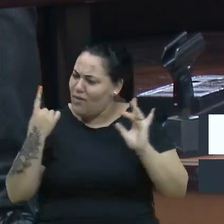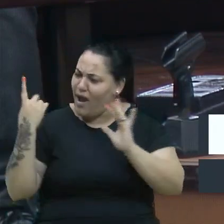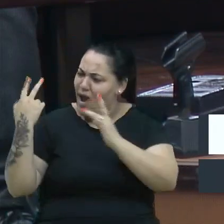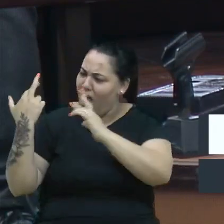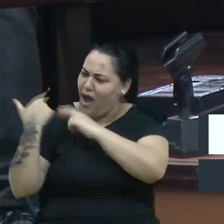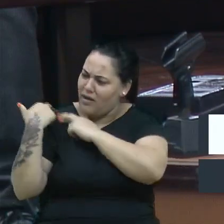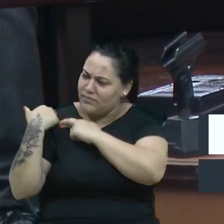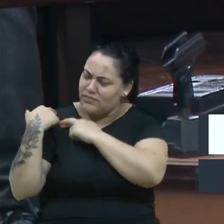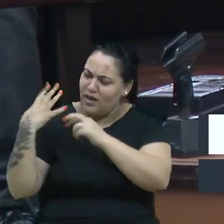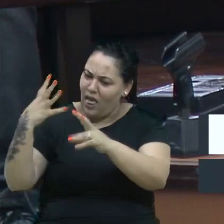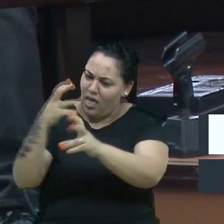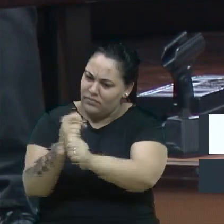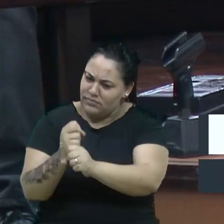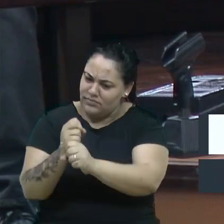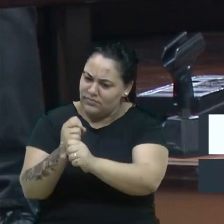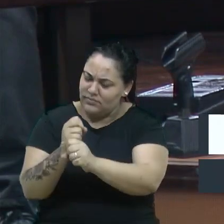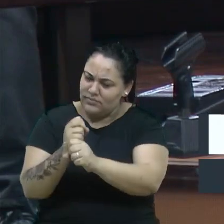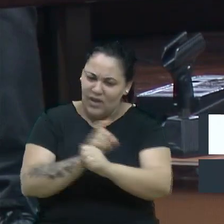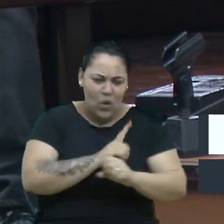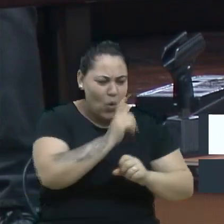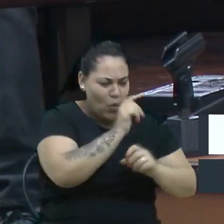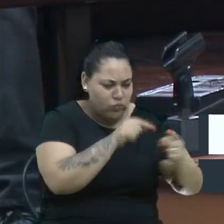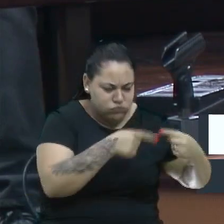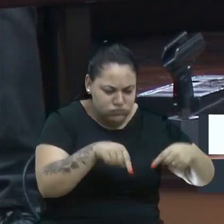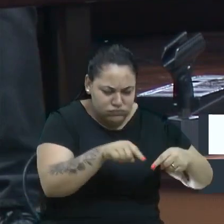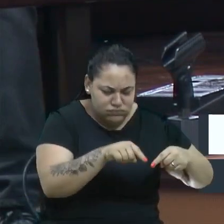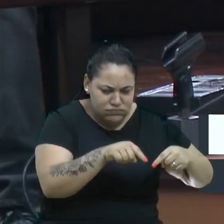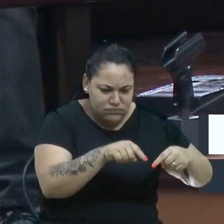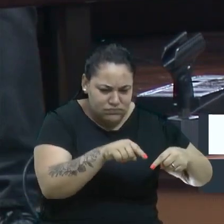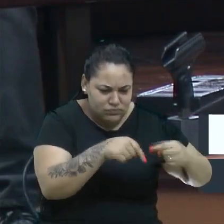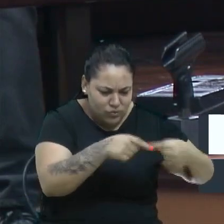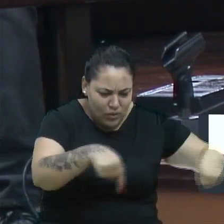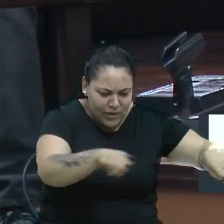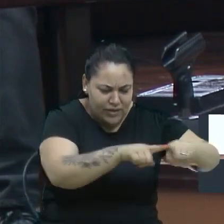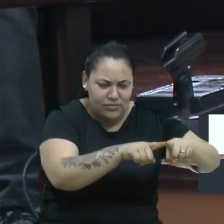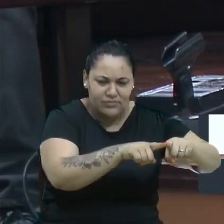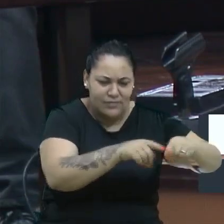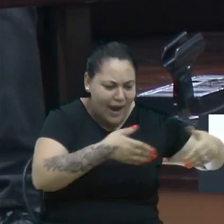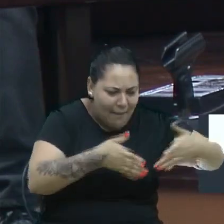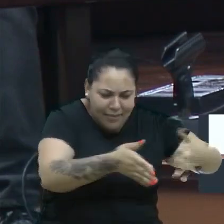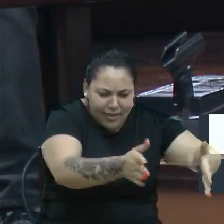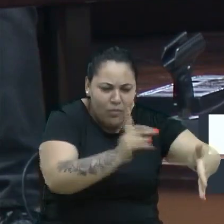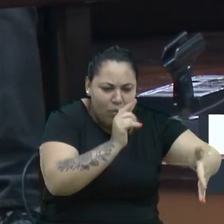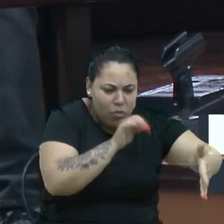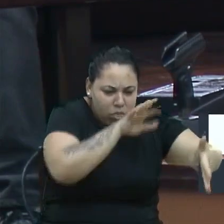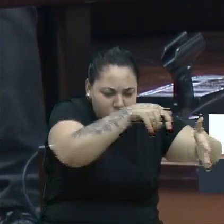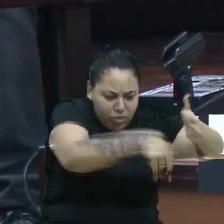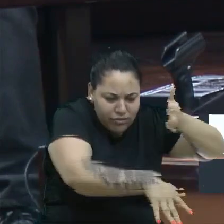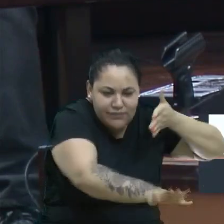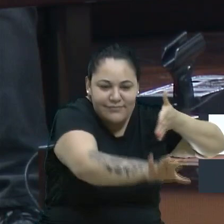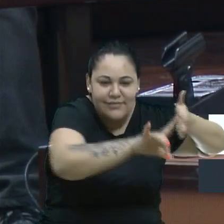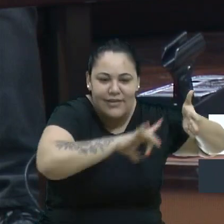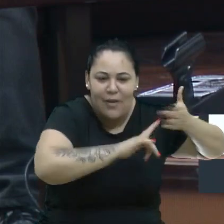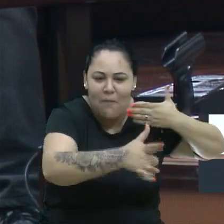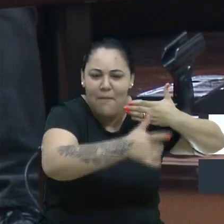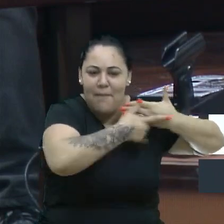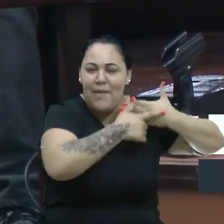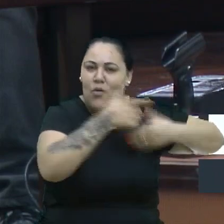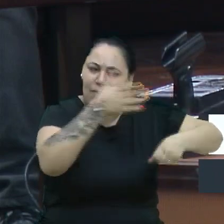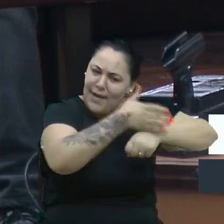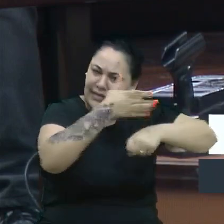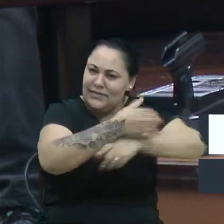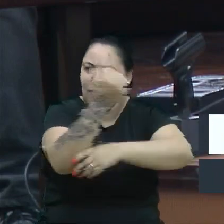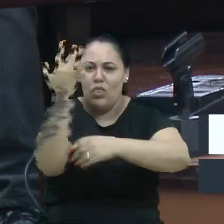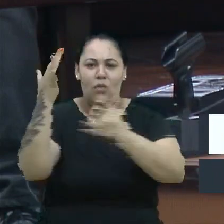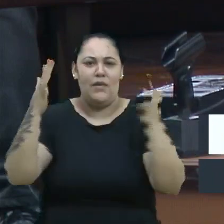A vertente tem a sua função, o riacho tem a sua função, o rio tem a sua função dentro do meio ambiente. E